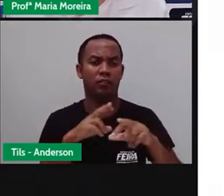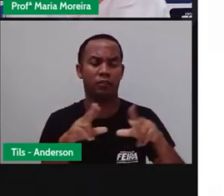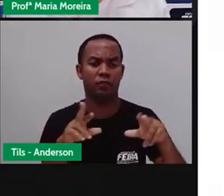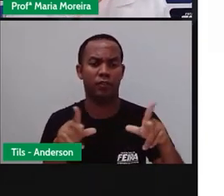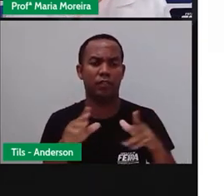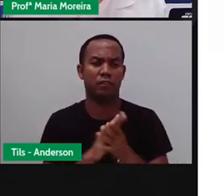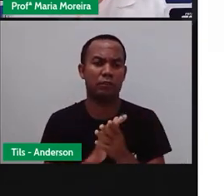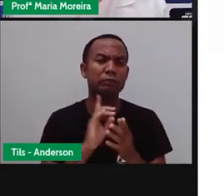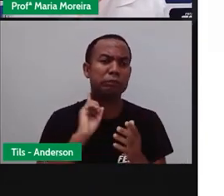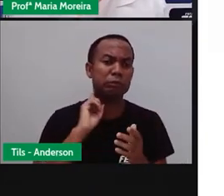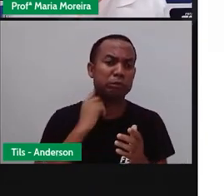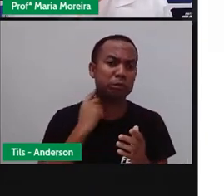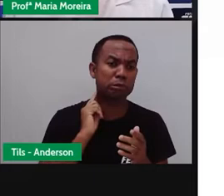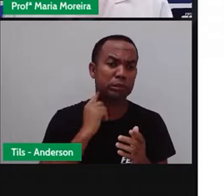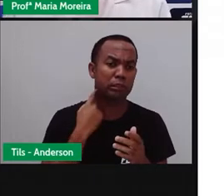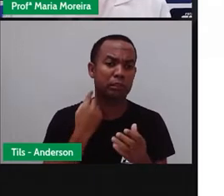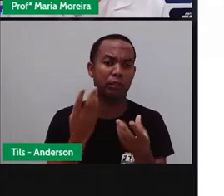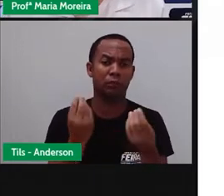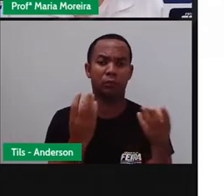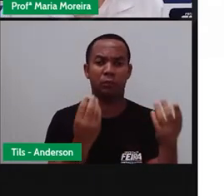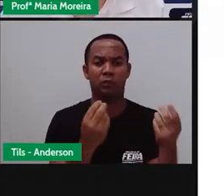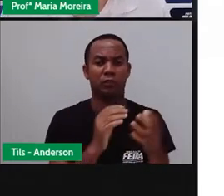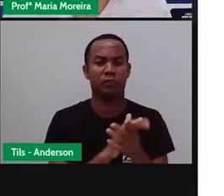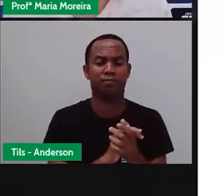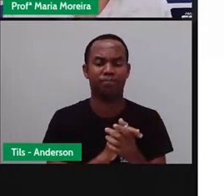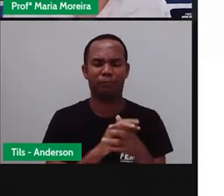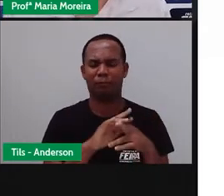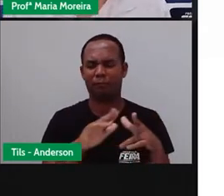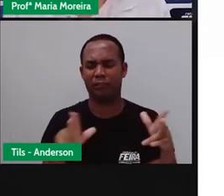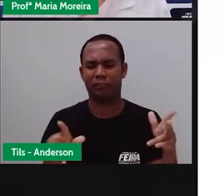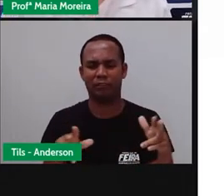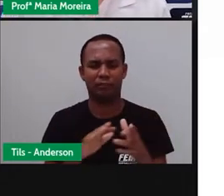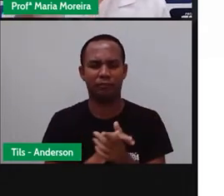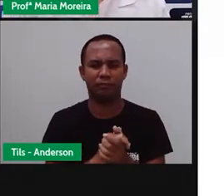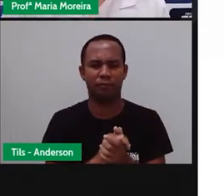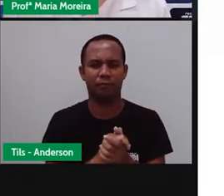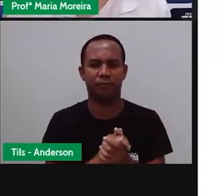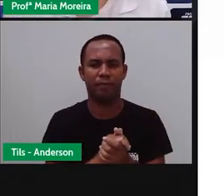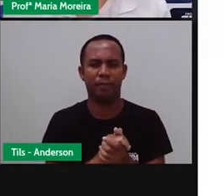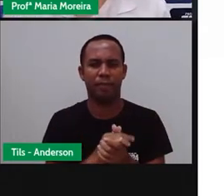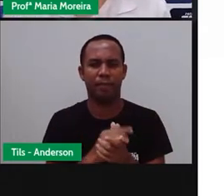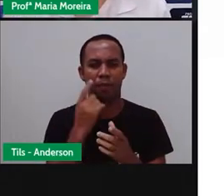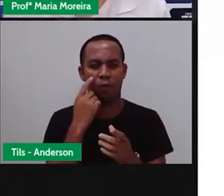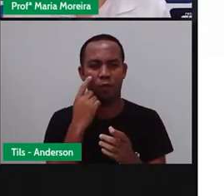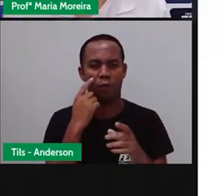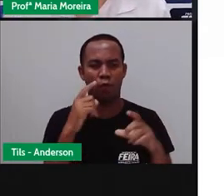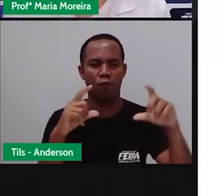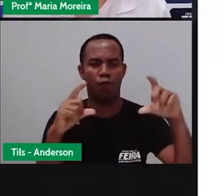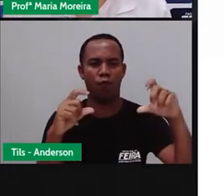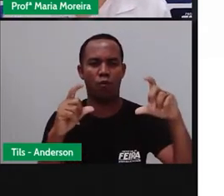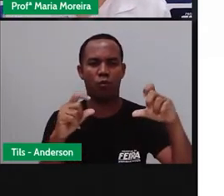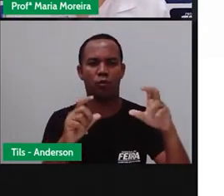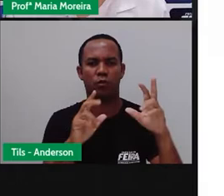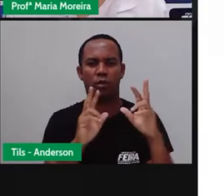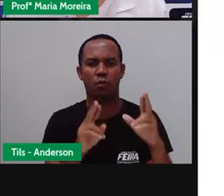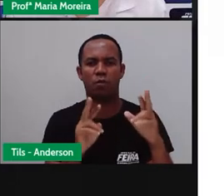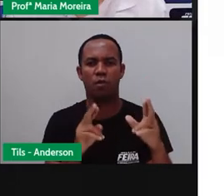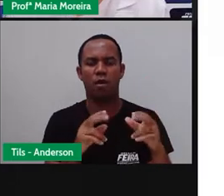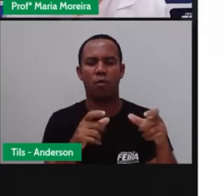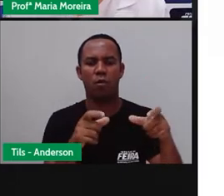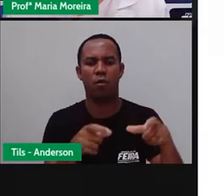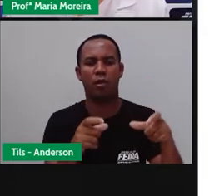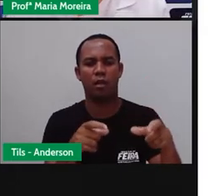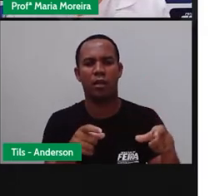esgoto também, a produção de esgoto, ela aumenta, e várias outras coisas, tá? E aí a imagem dessa mesma lagoa, tá? Desse mesmo